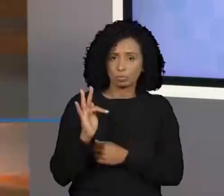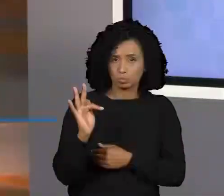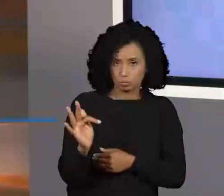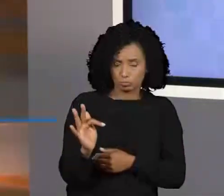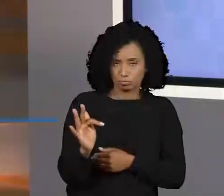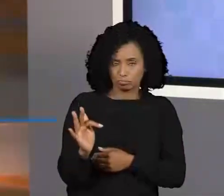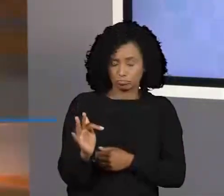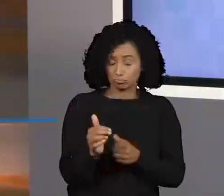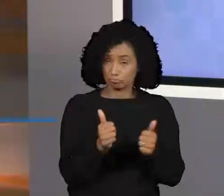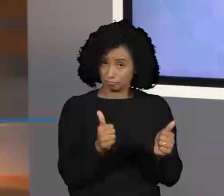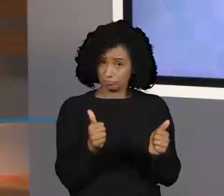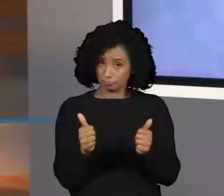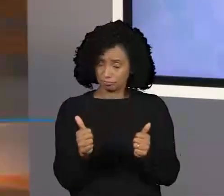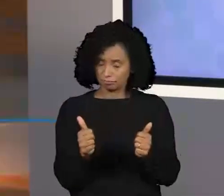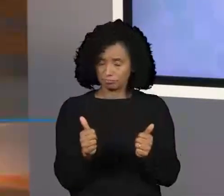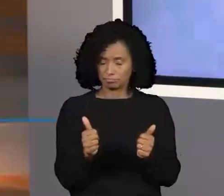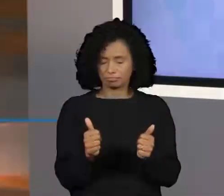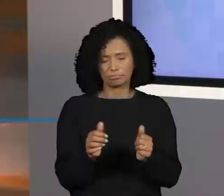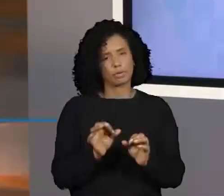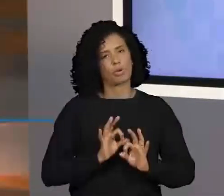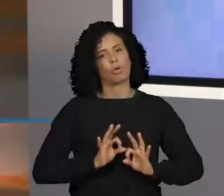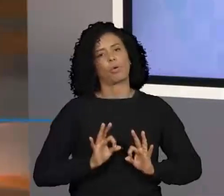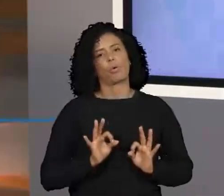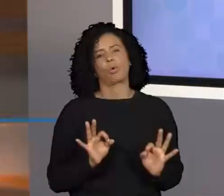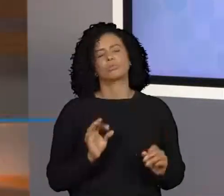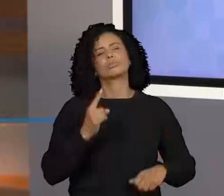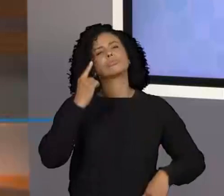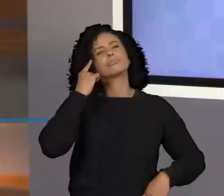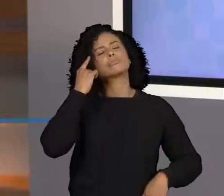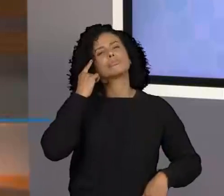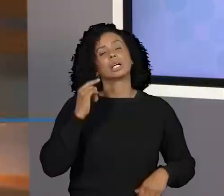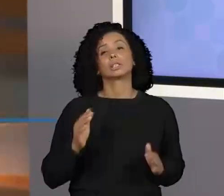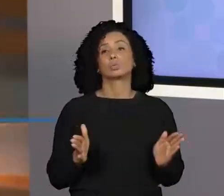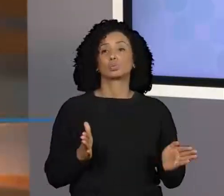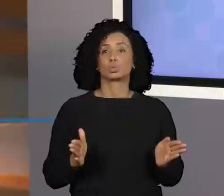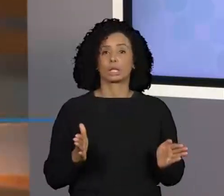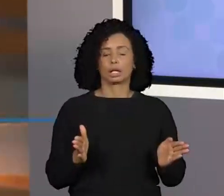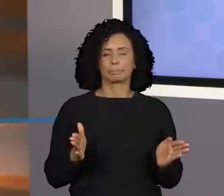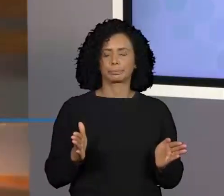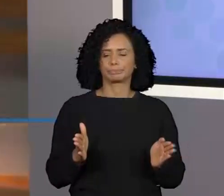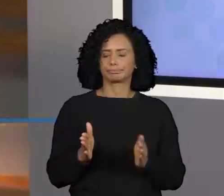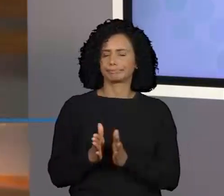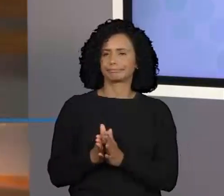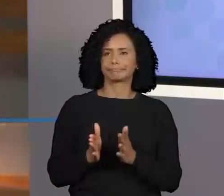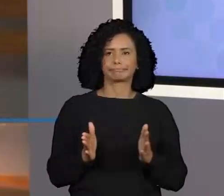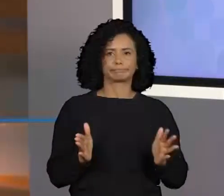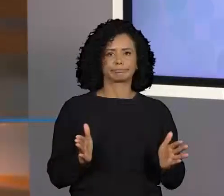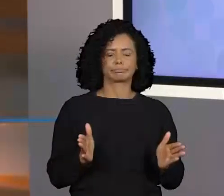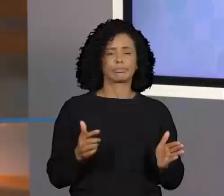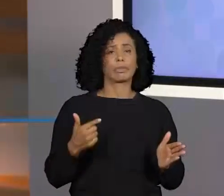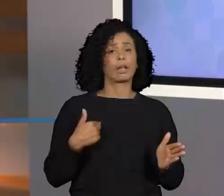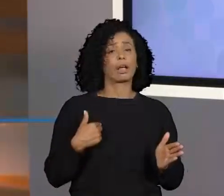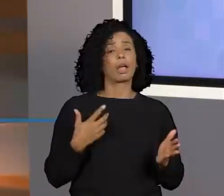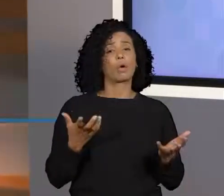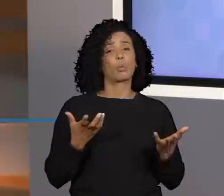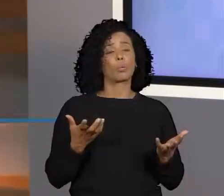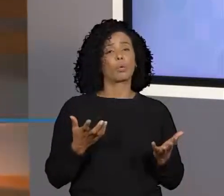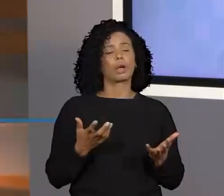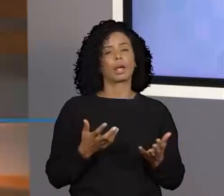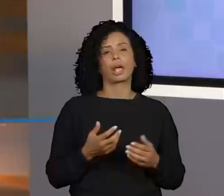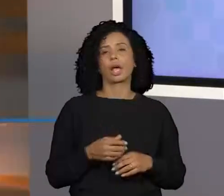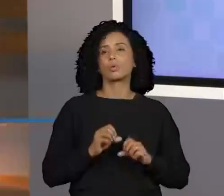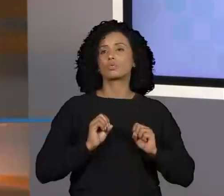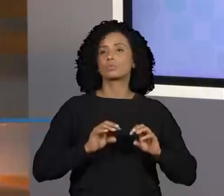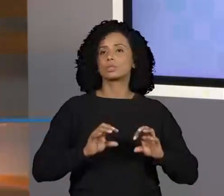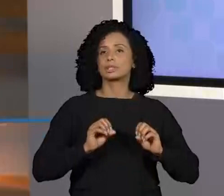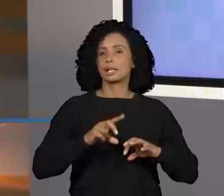Então, o tempo, se eu estou pensando no tempo aqui e a gente está falando sobre história, provavelmente nós vamos falar sobre